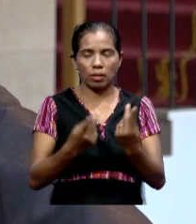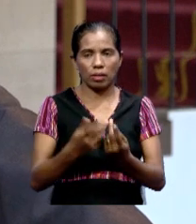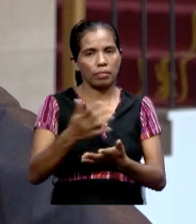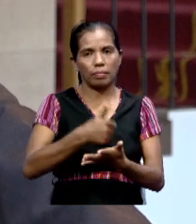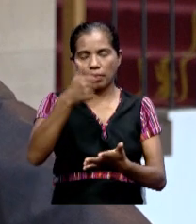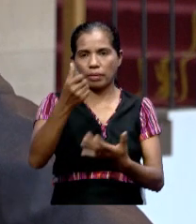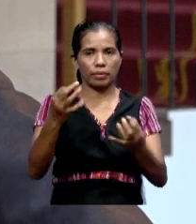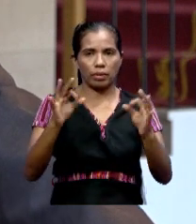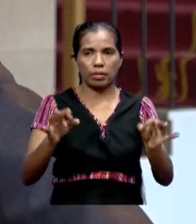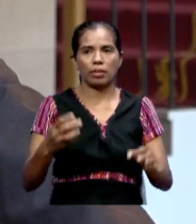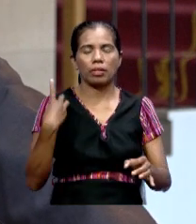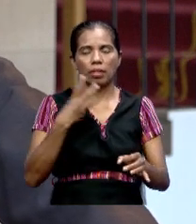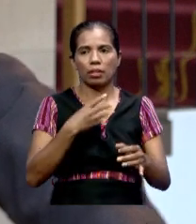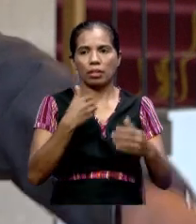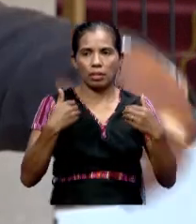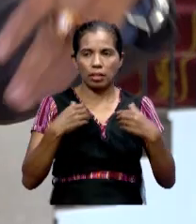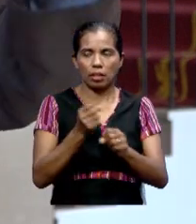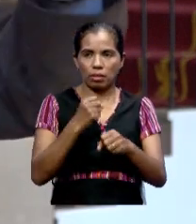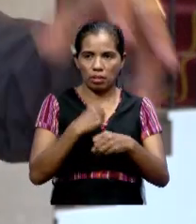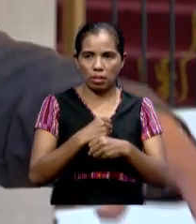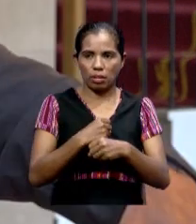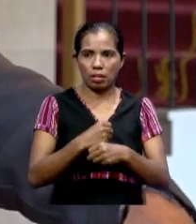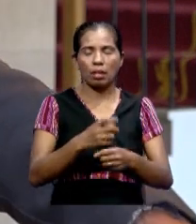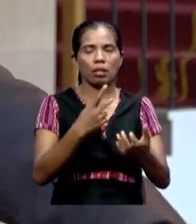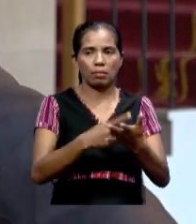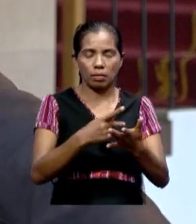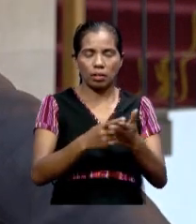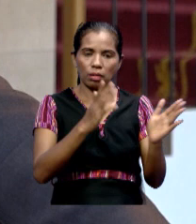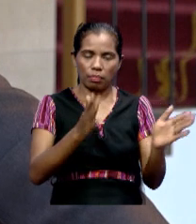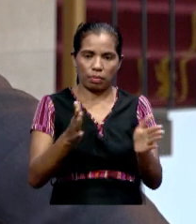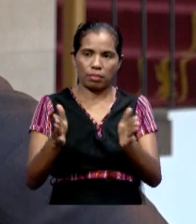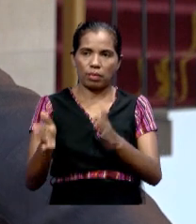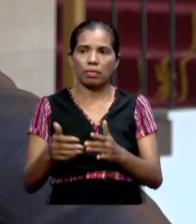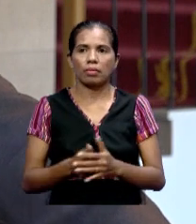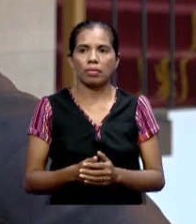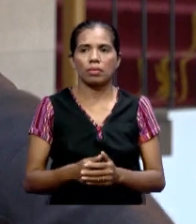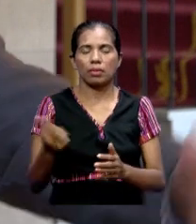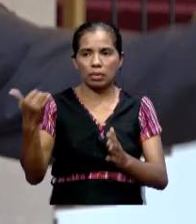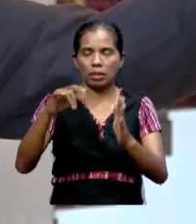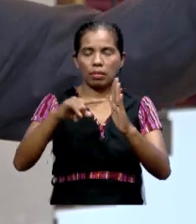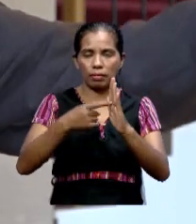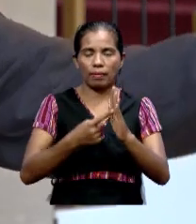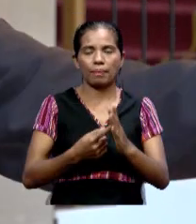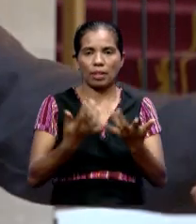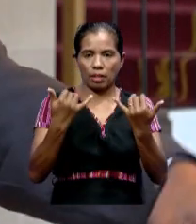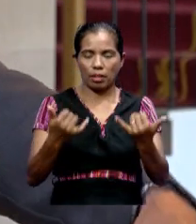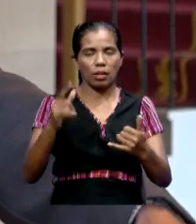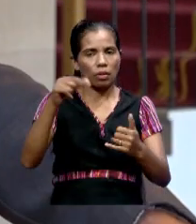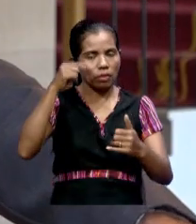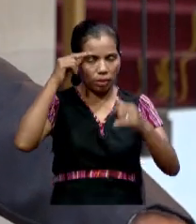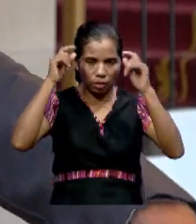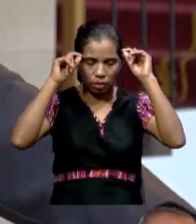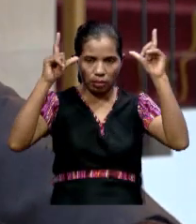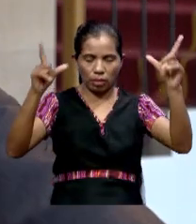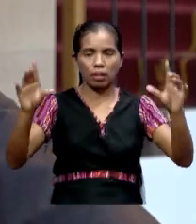ano, companhia ia ano, para hal, para un xira hal, para por xine para partiu, para xira comeza. Enquanto foi na laisne, governo